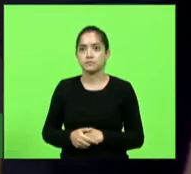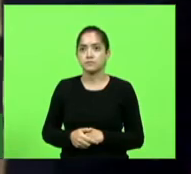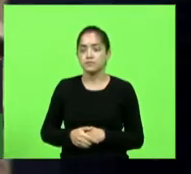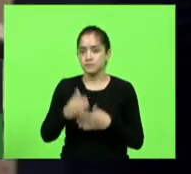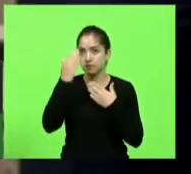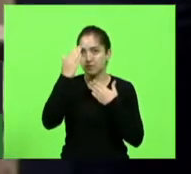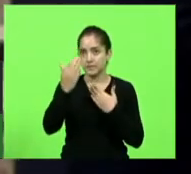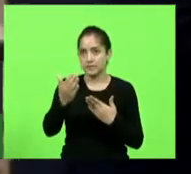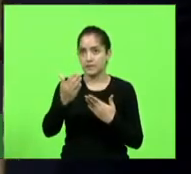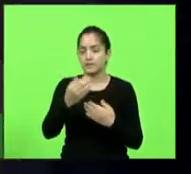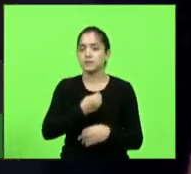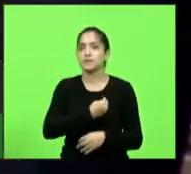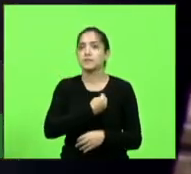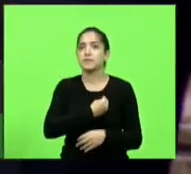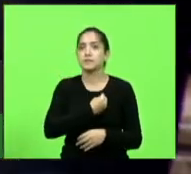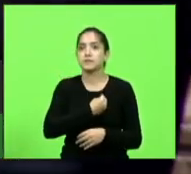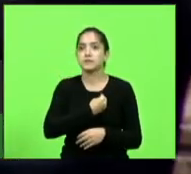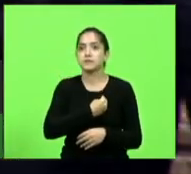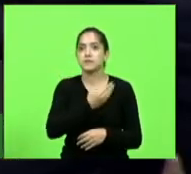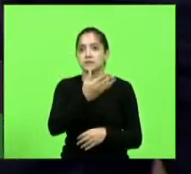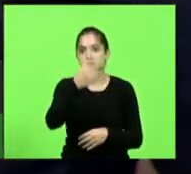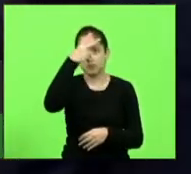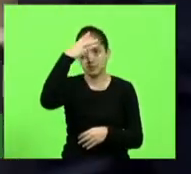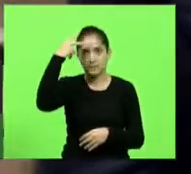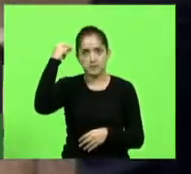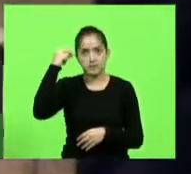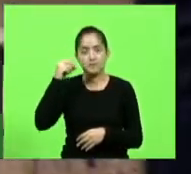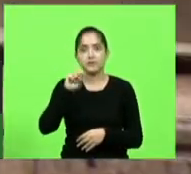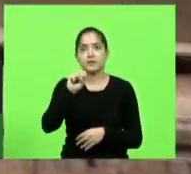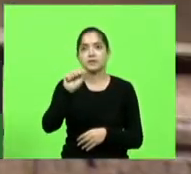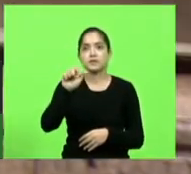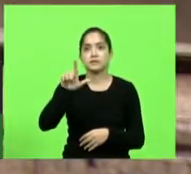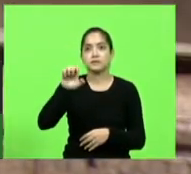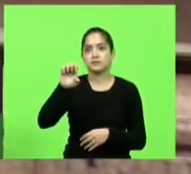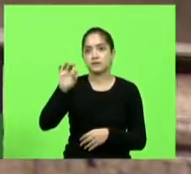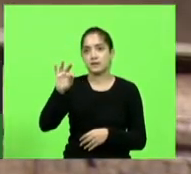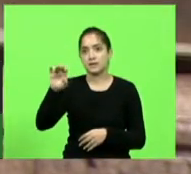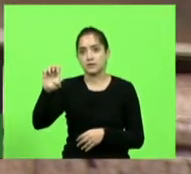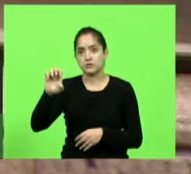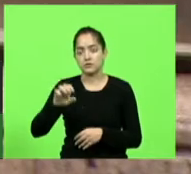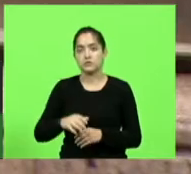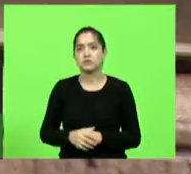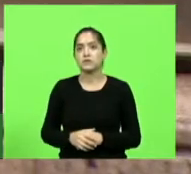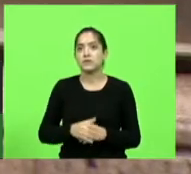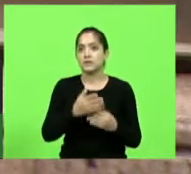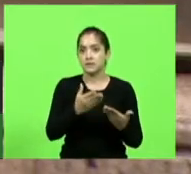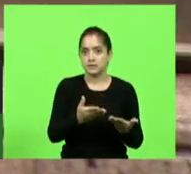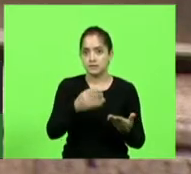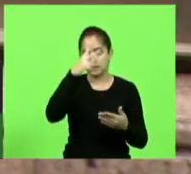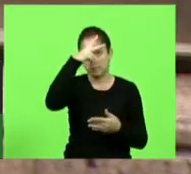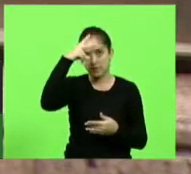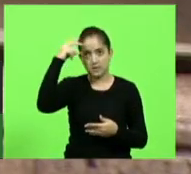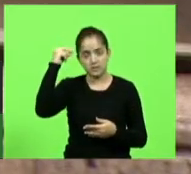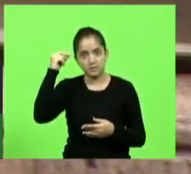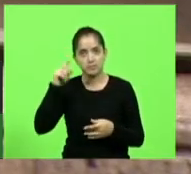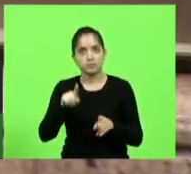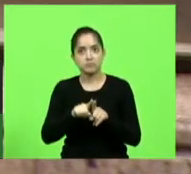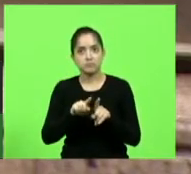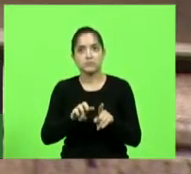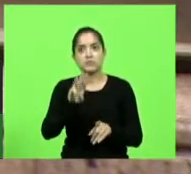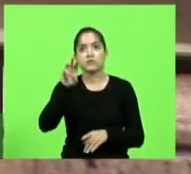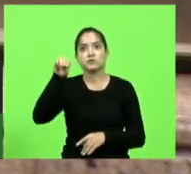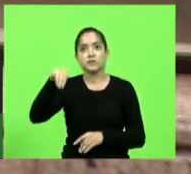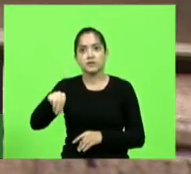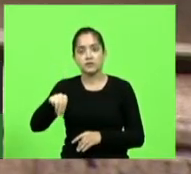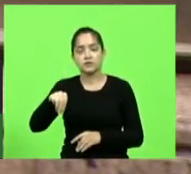agradecer a presença aqui da nossa prefeita de Salete, a prefeita Chica, e o prefeito de Vítor Marçum, o prefeito César,